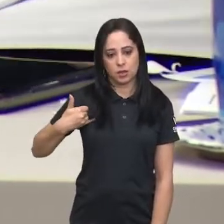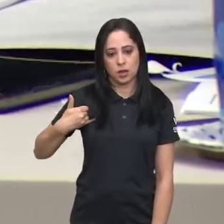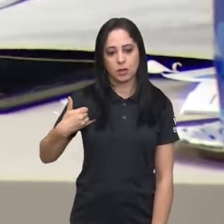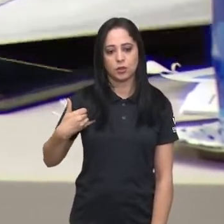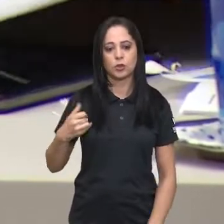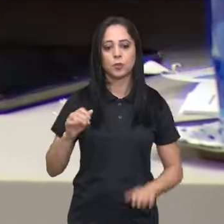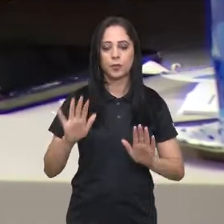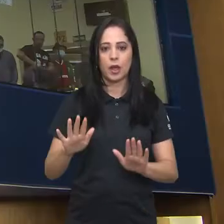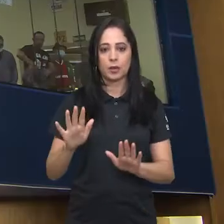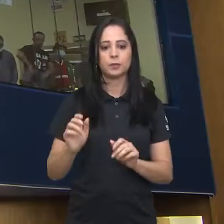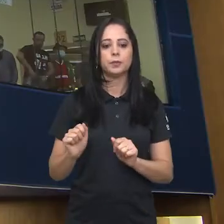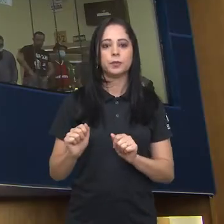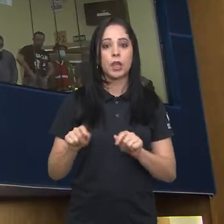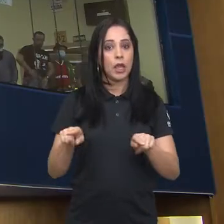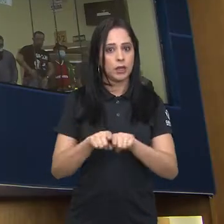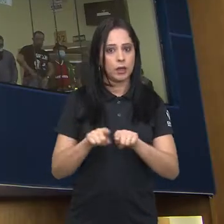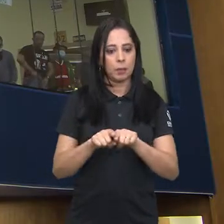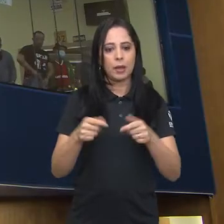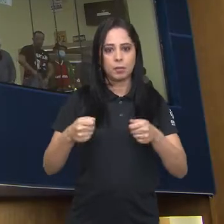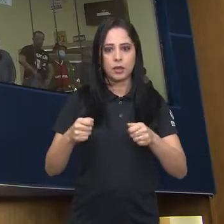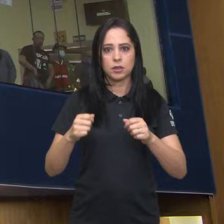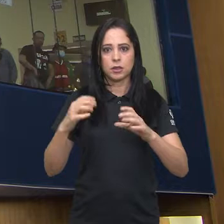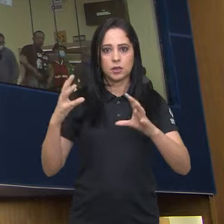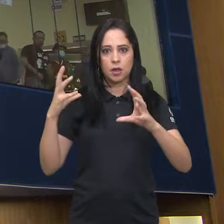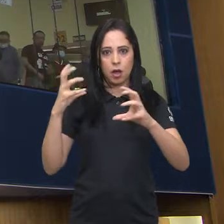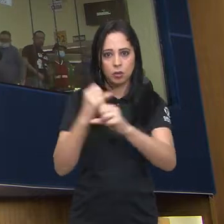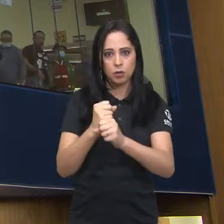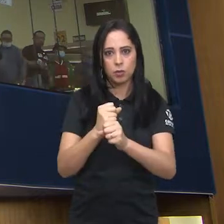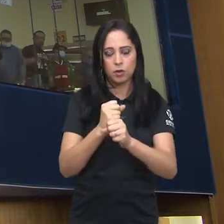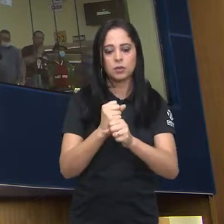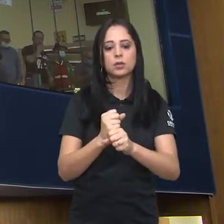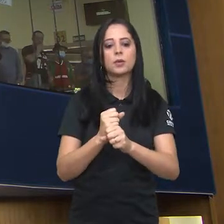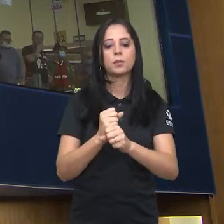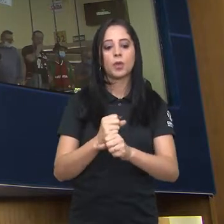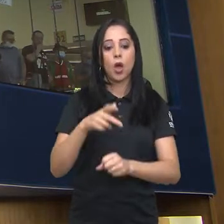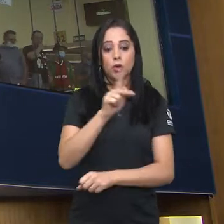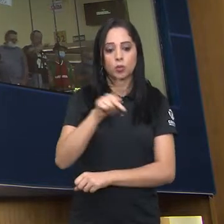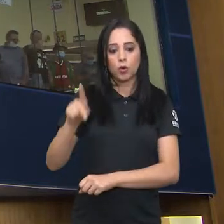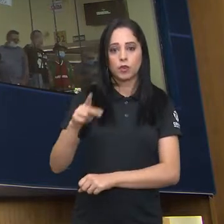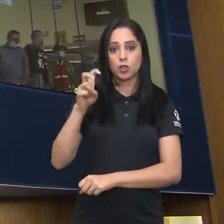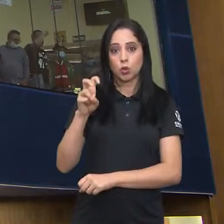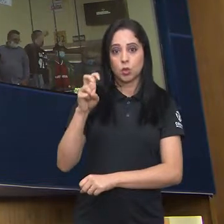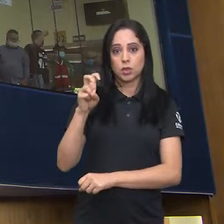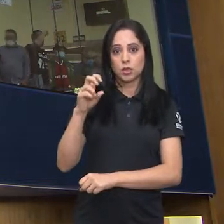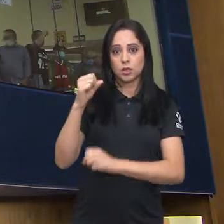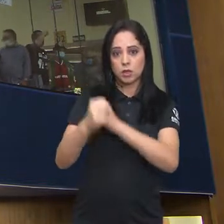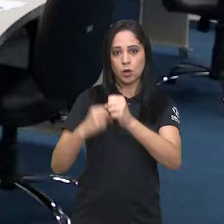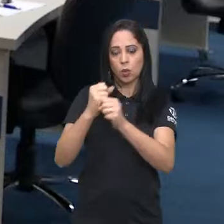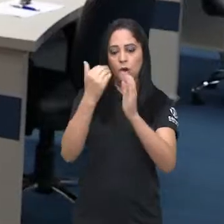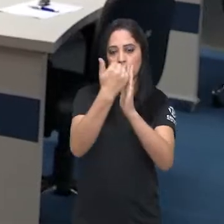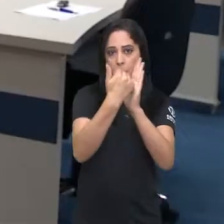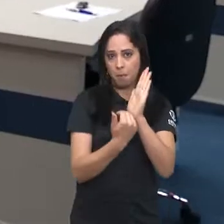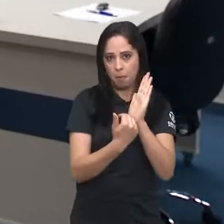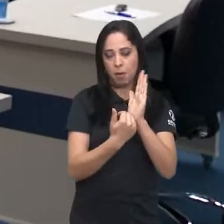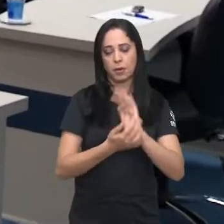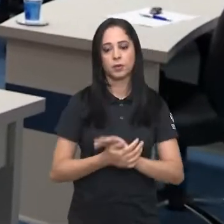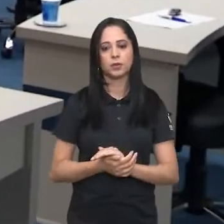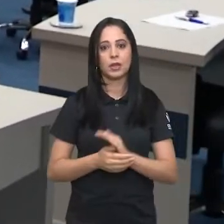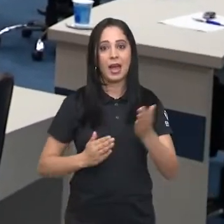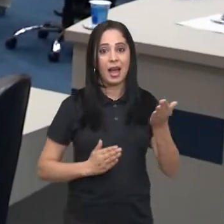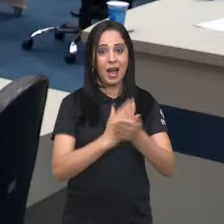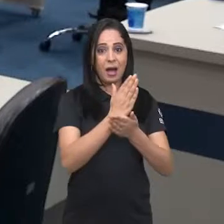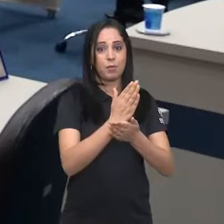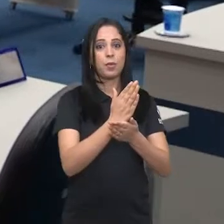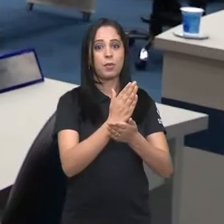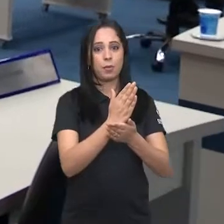dois no caso das mulheres observando o tempo de contribuição para os professores são cinco anos a menos a proposta